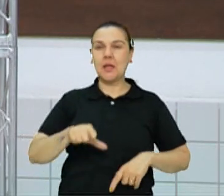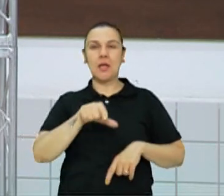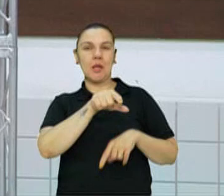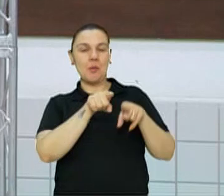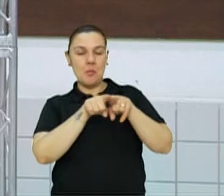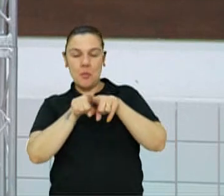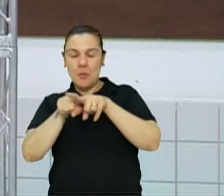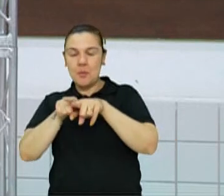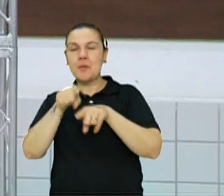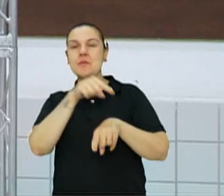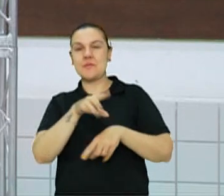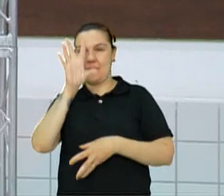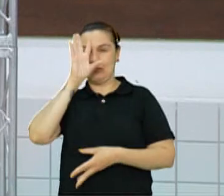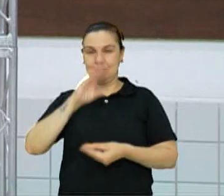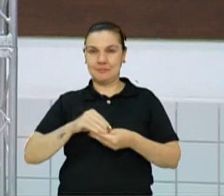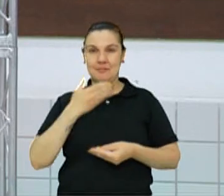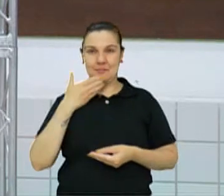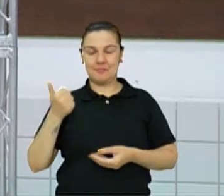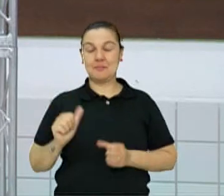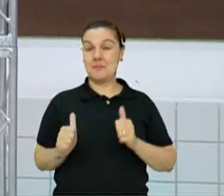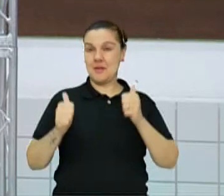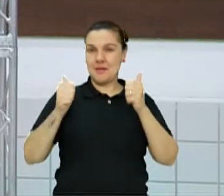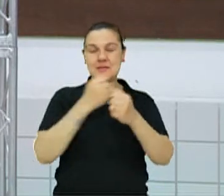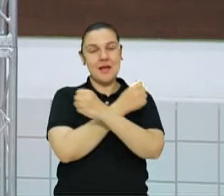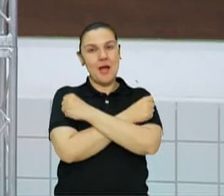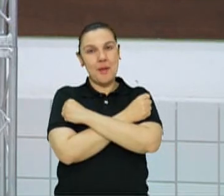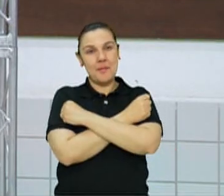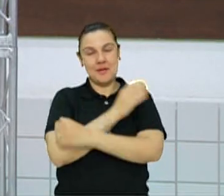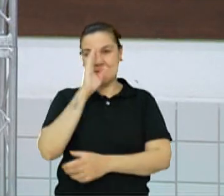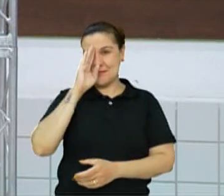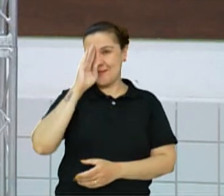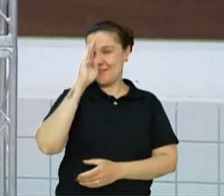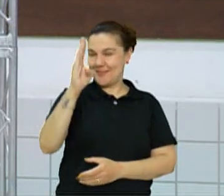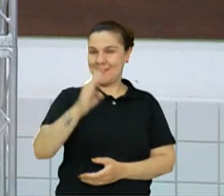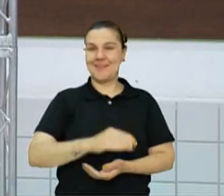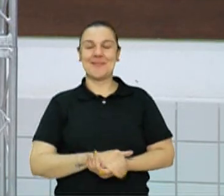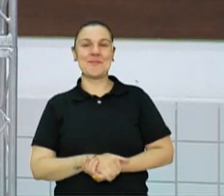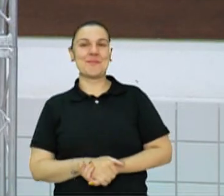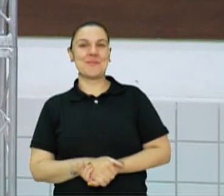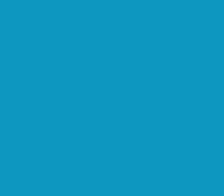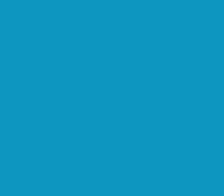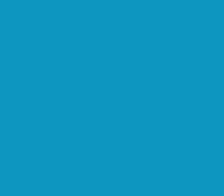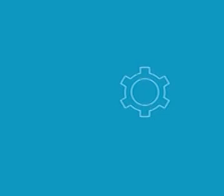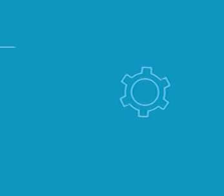aos teus irmãos, você vai compreender melhor isso. Beleza? Um grande abraço e até a próxima aula.